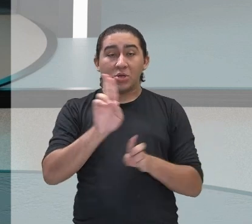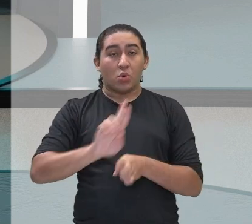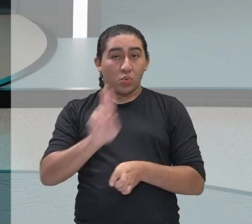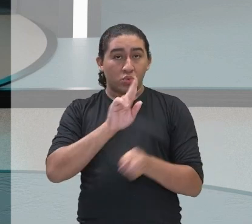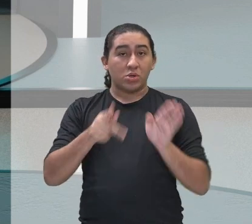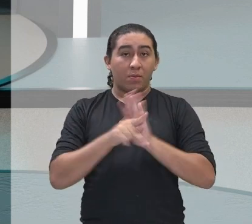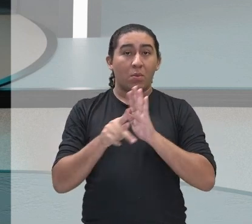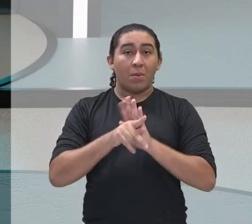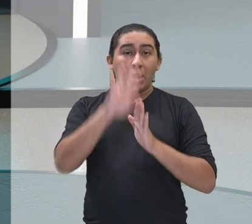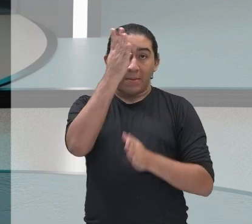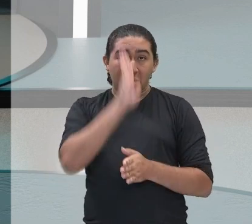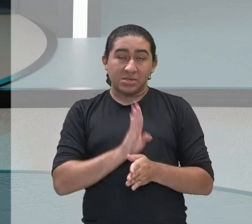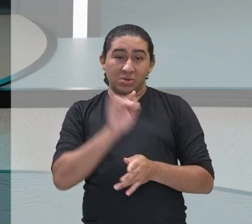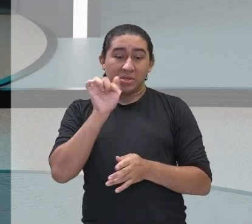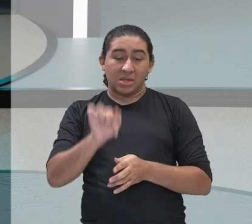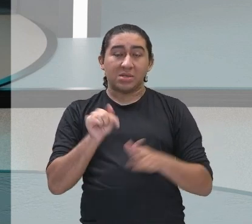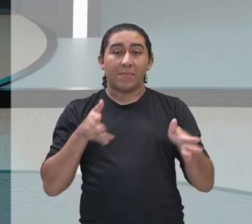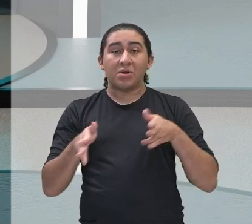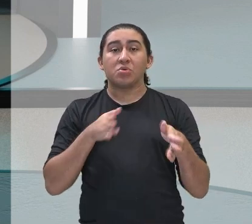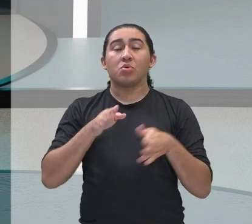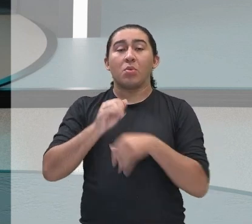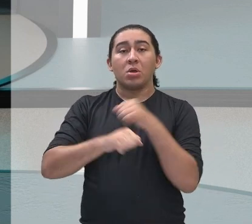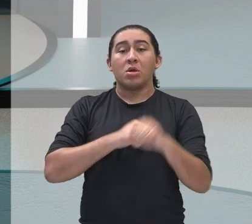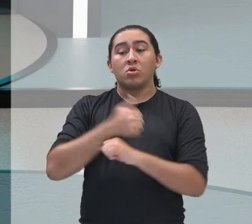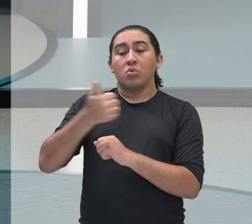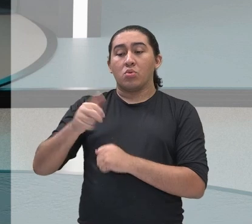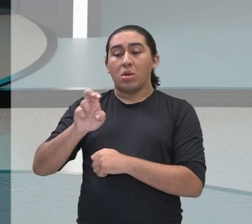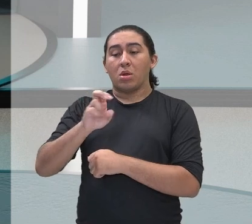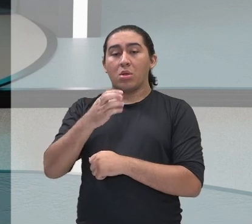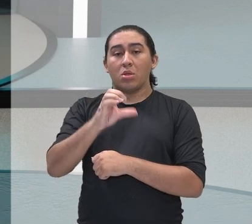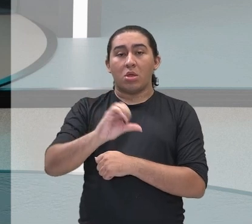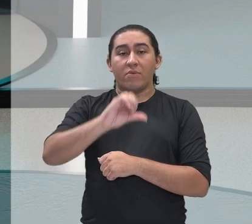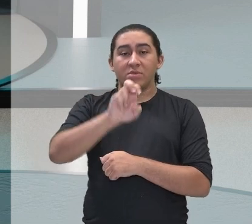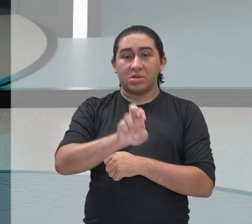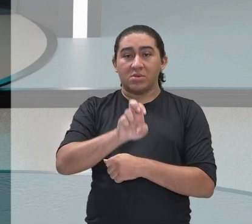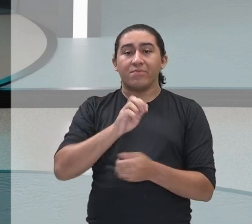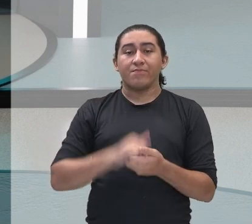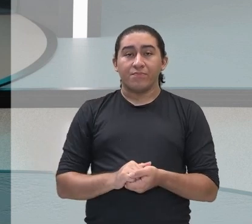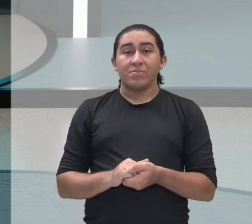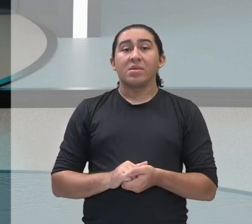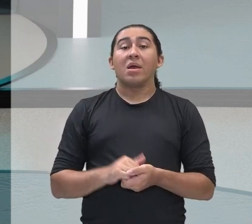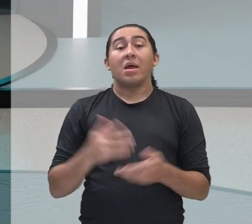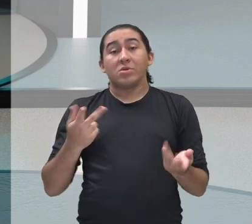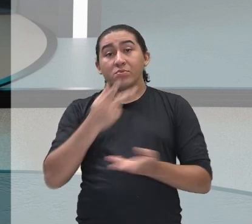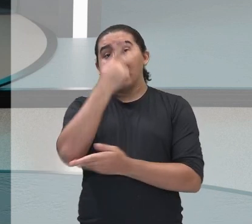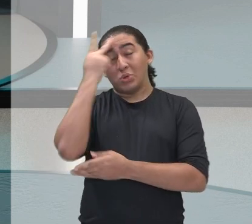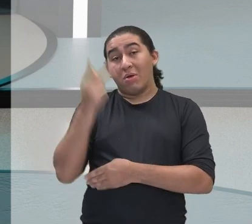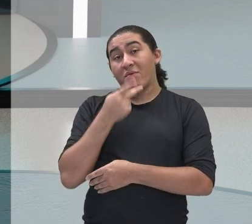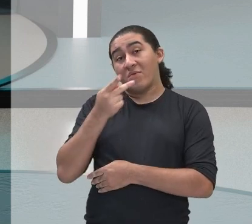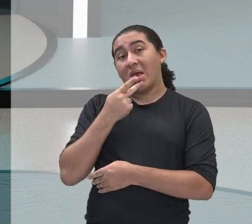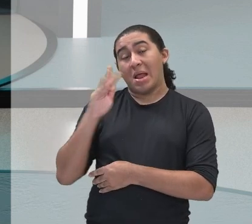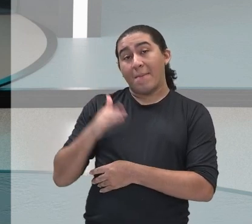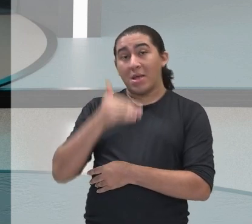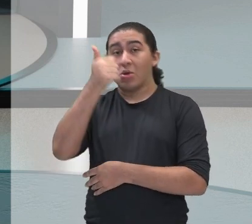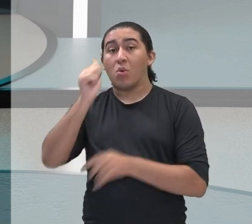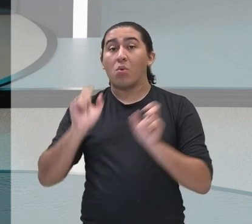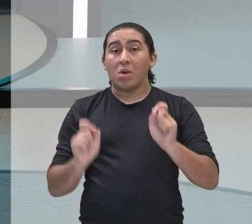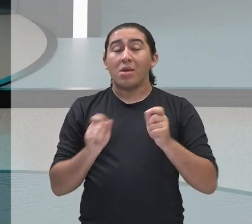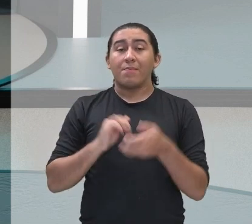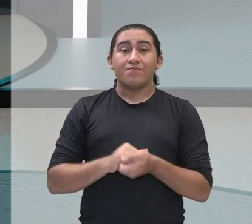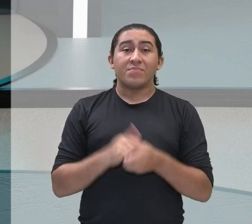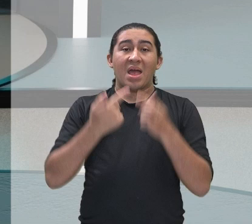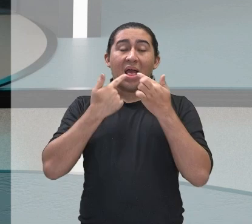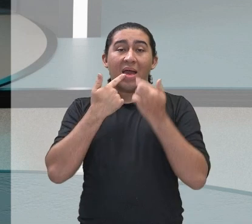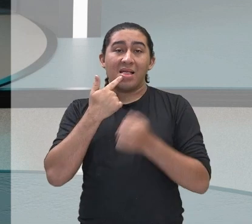costa do Brasil naquela época, 1595, o que mais se falava, é lógico, que era a linguagem